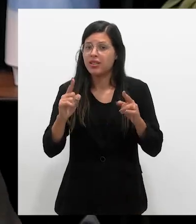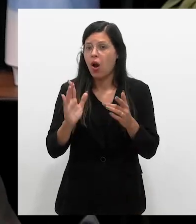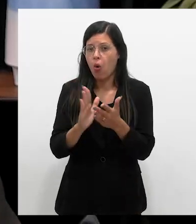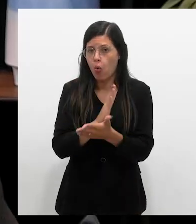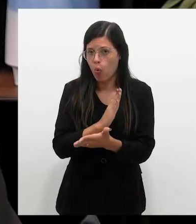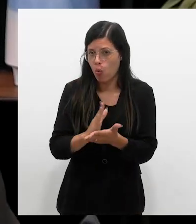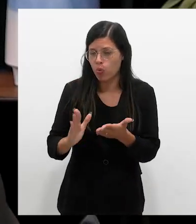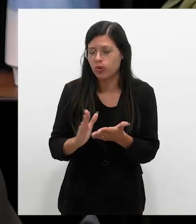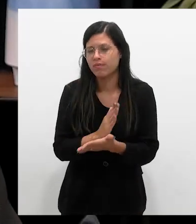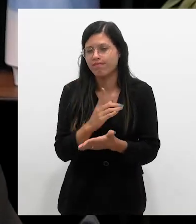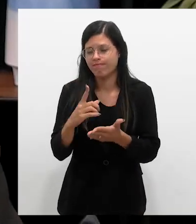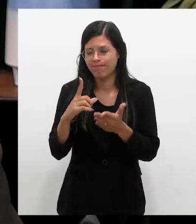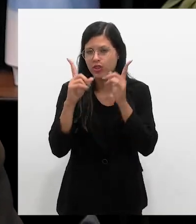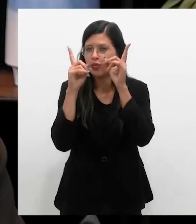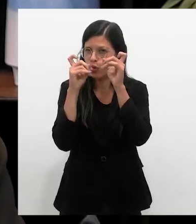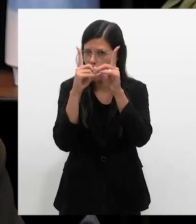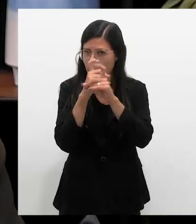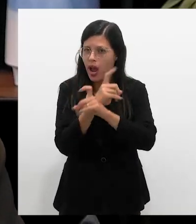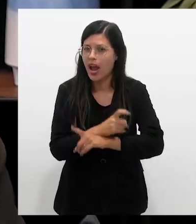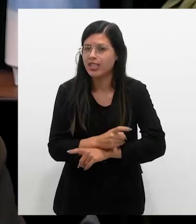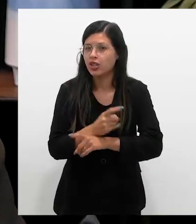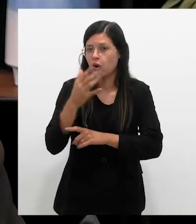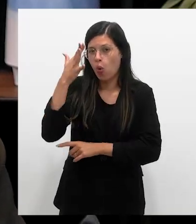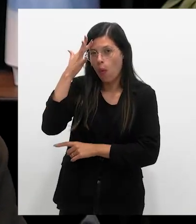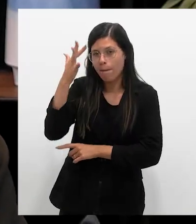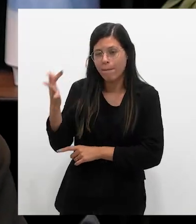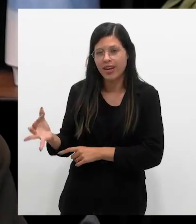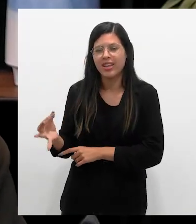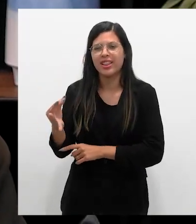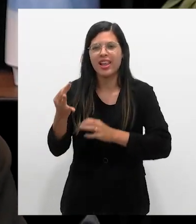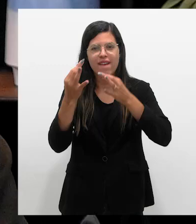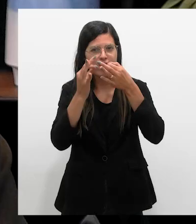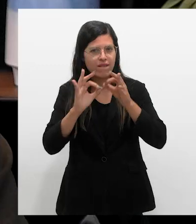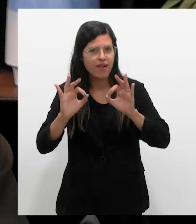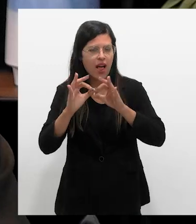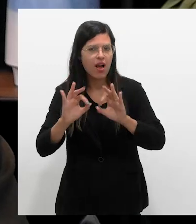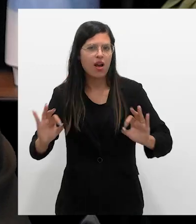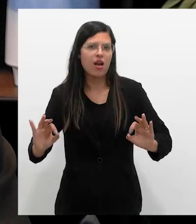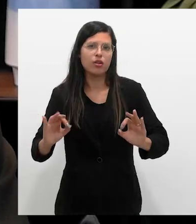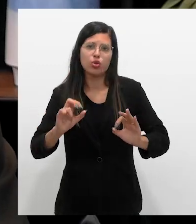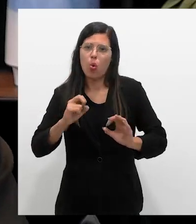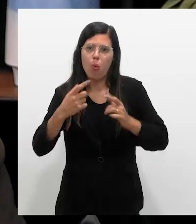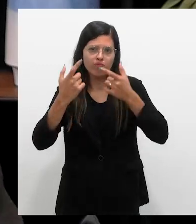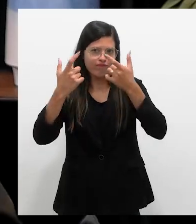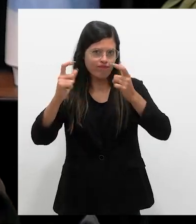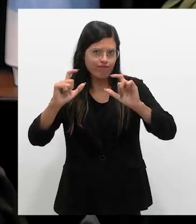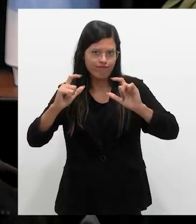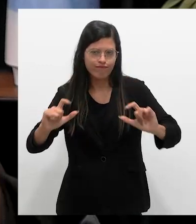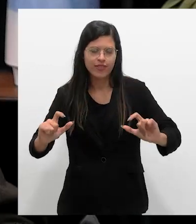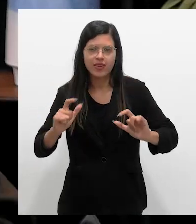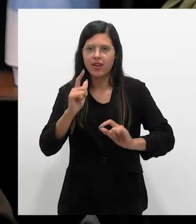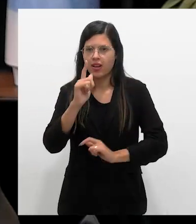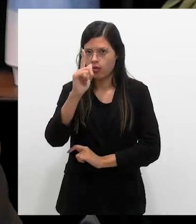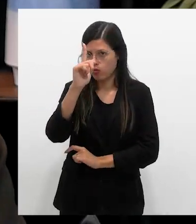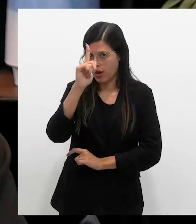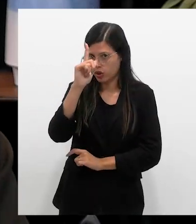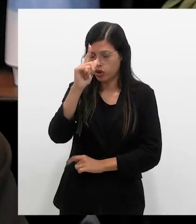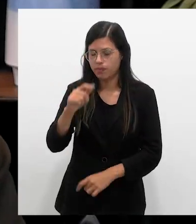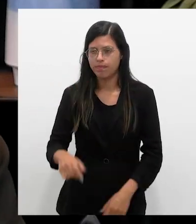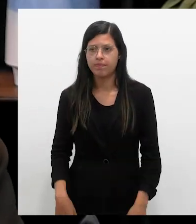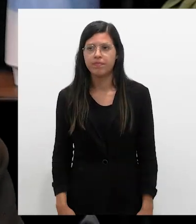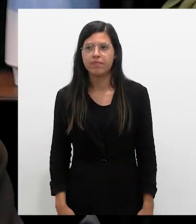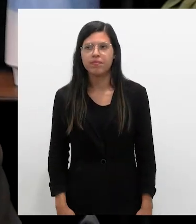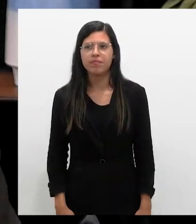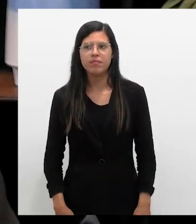usada mesmo entre os padres, às vezes há um pouco de dificuldade de compreender aquelas expressões ou parágrafos inteiros falados em